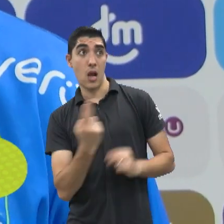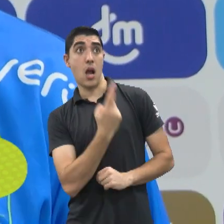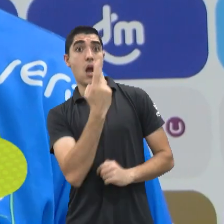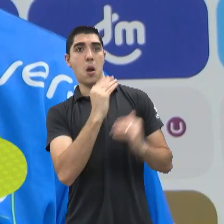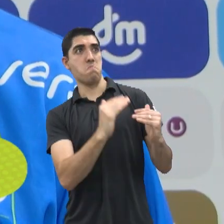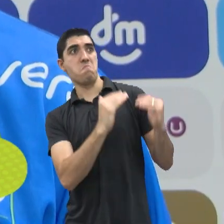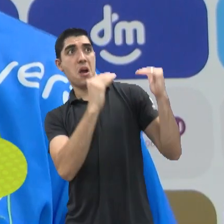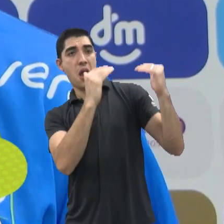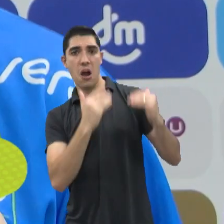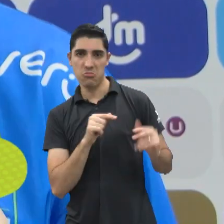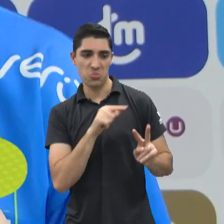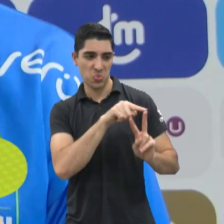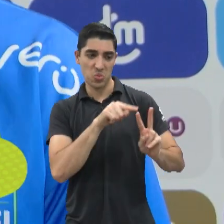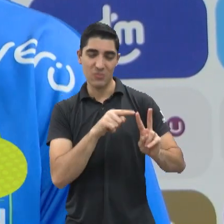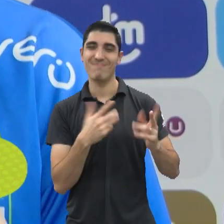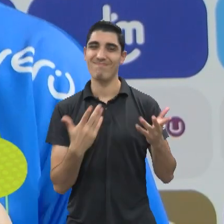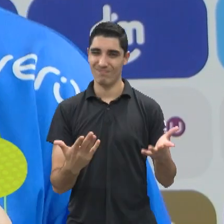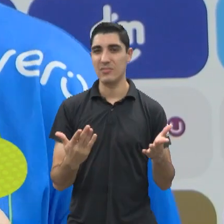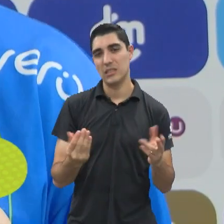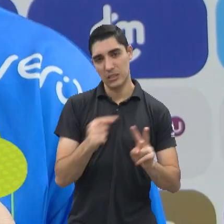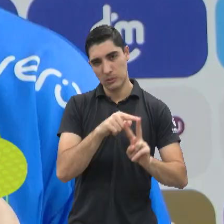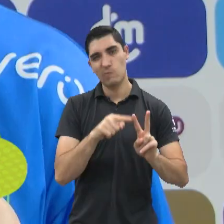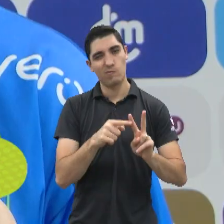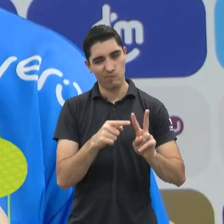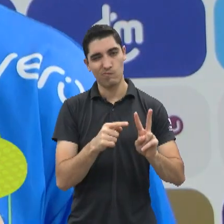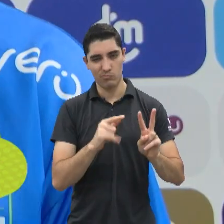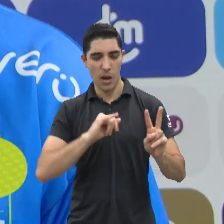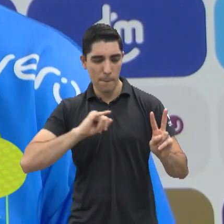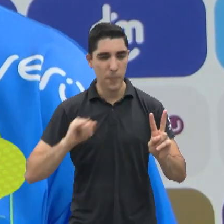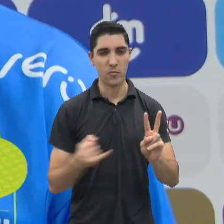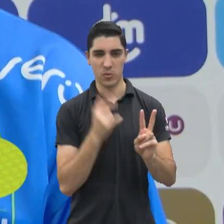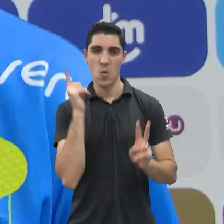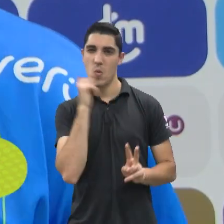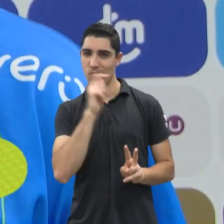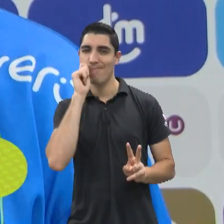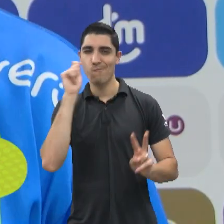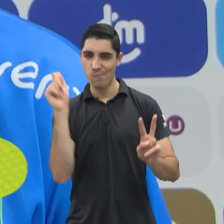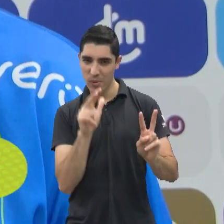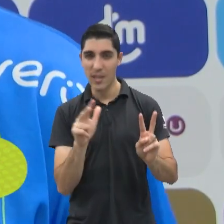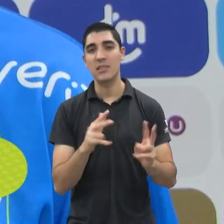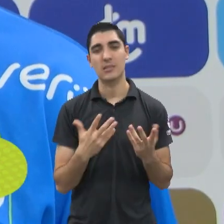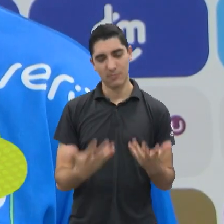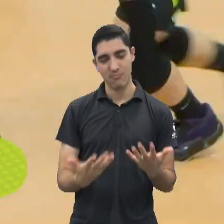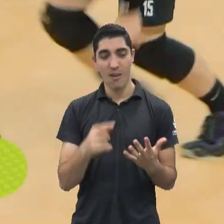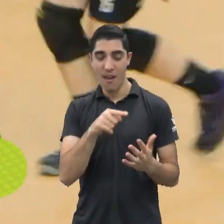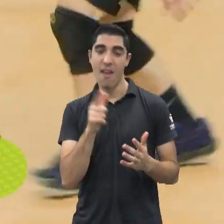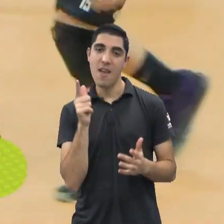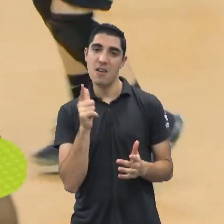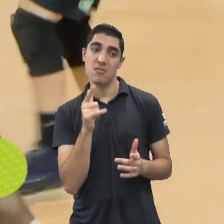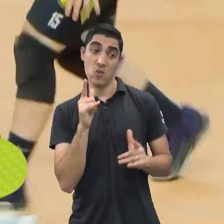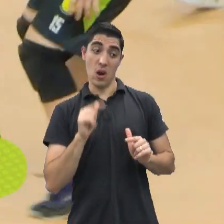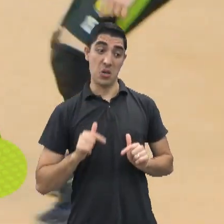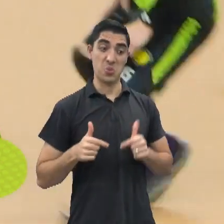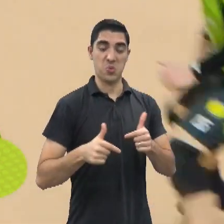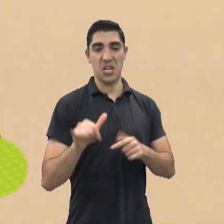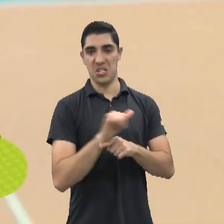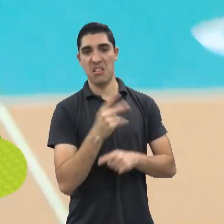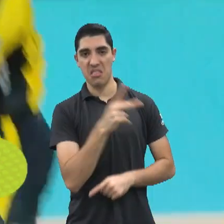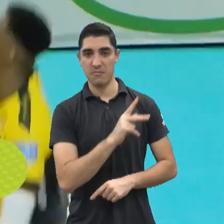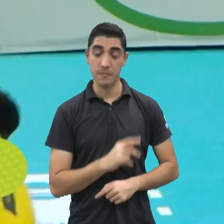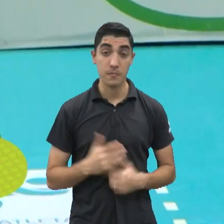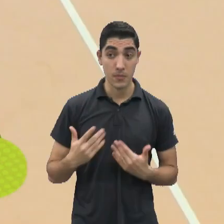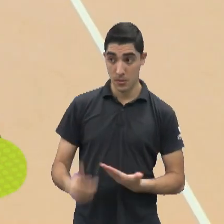alto, então eles foram muito bem nesse sentido, os jogadores de segurança deles agiram conforme esperado. Maicon era destaque